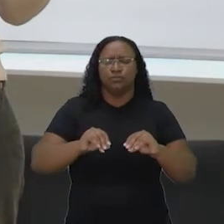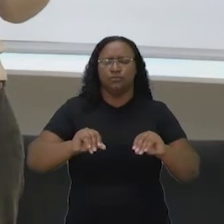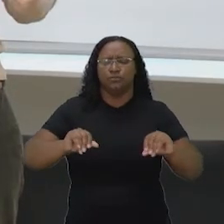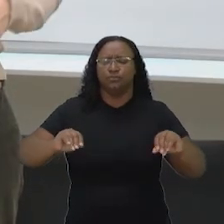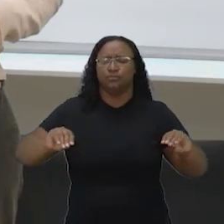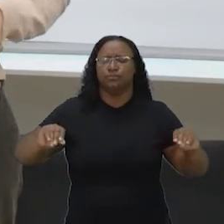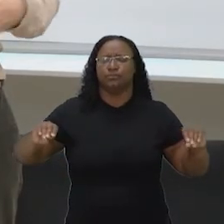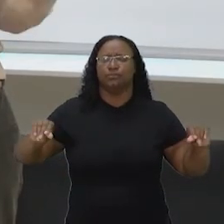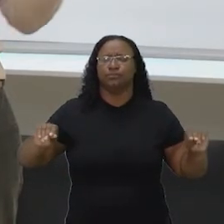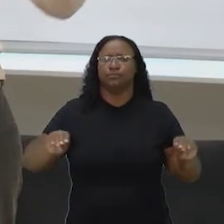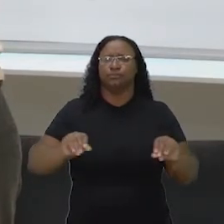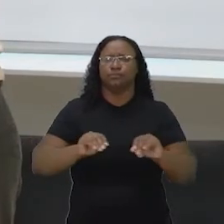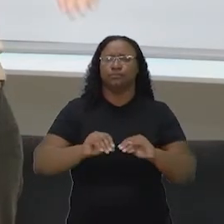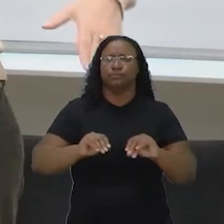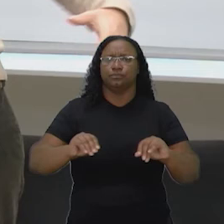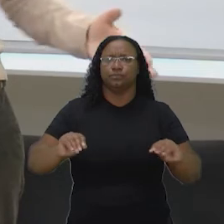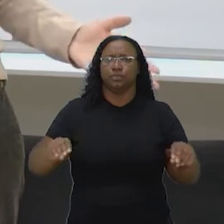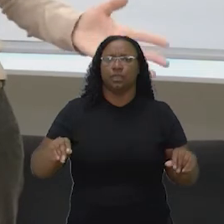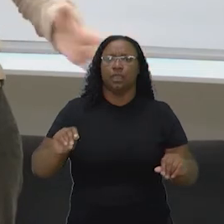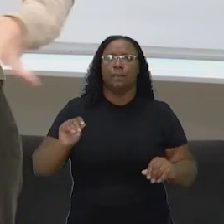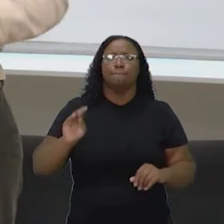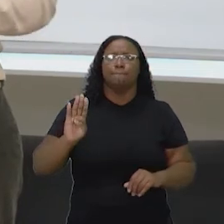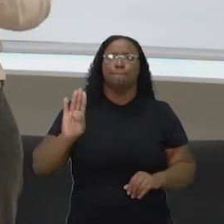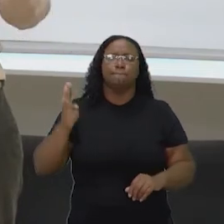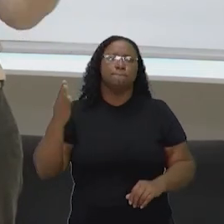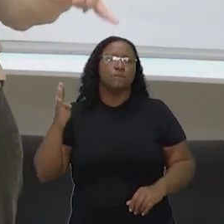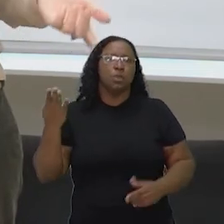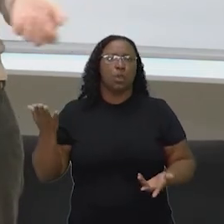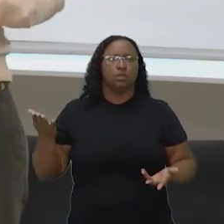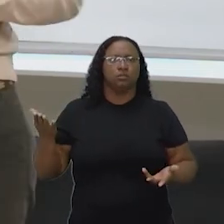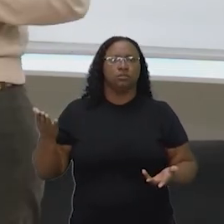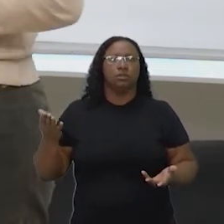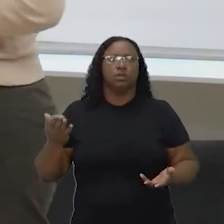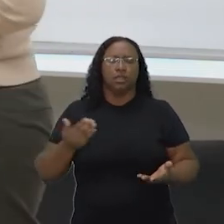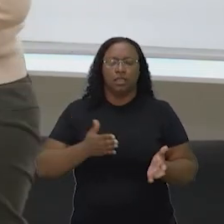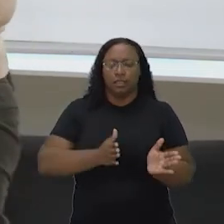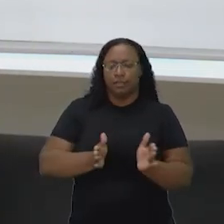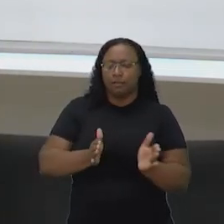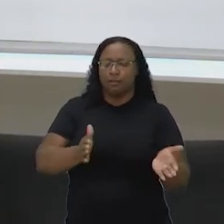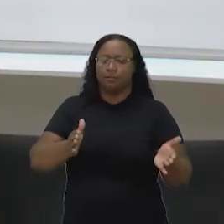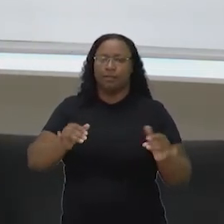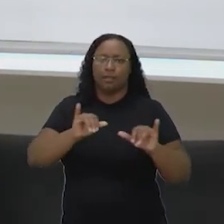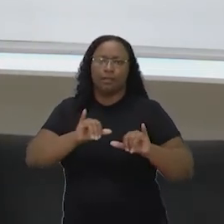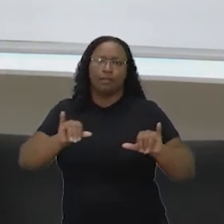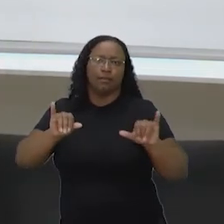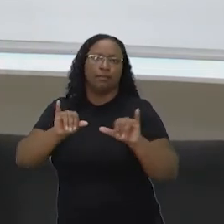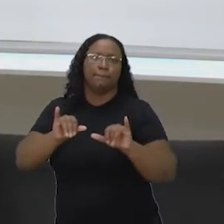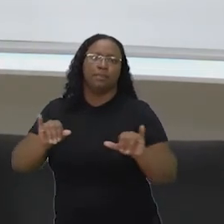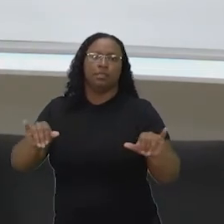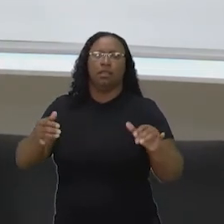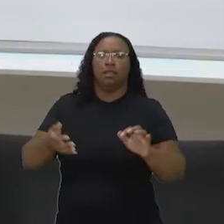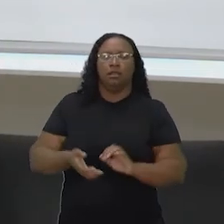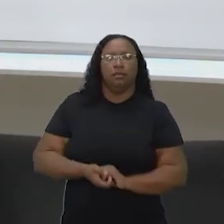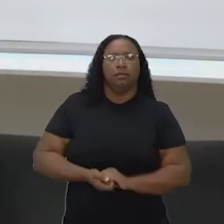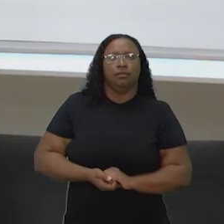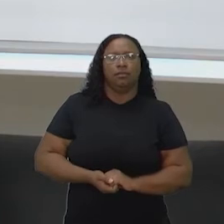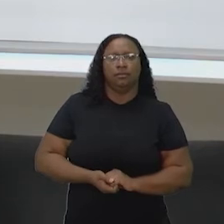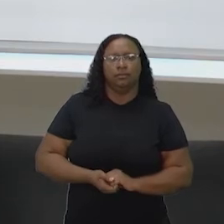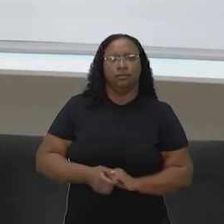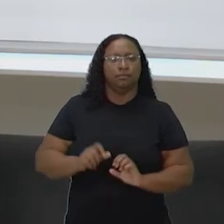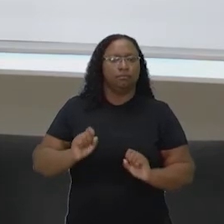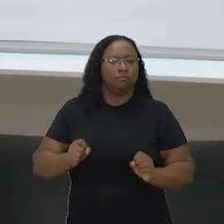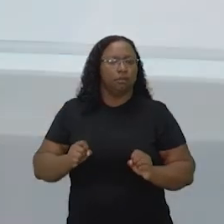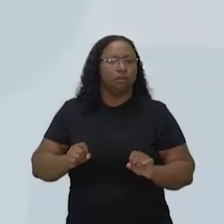refinaria biológica que está produzindo várias coisas. E aí pode ter rota bioquímica, pode ter uma rota química, pode ter